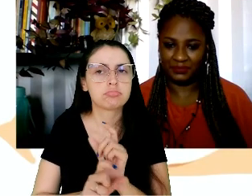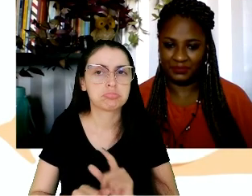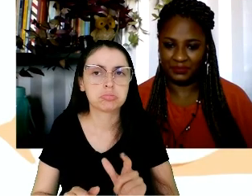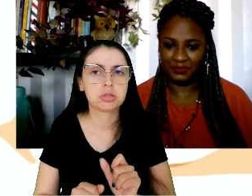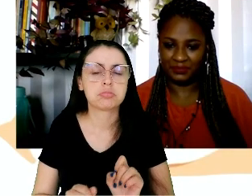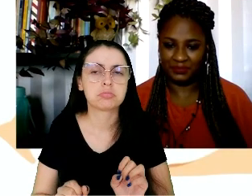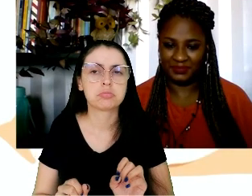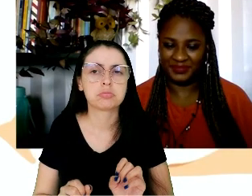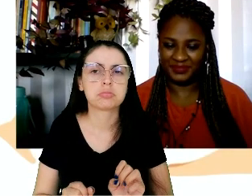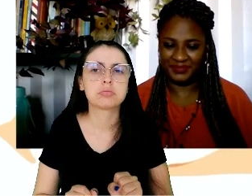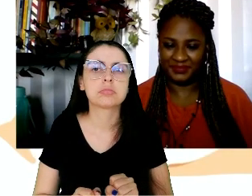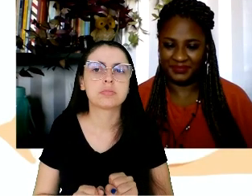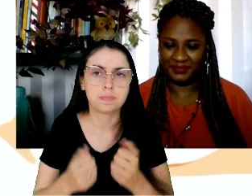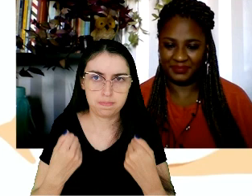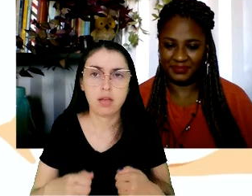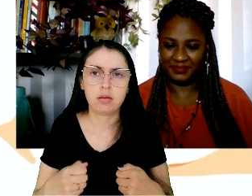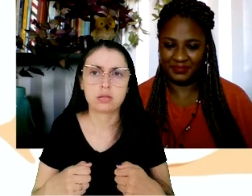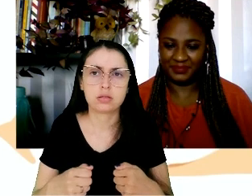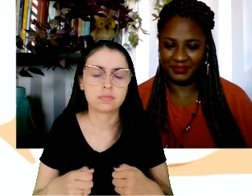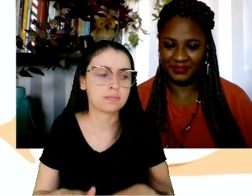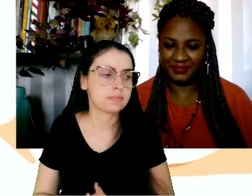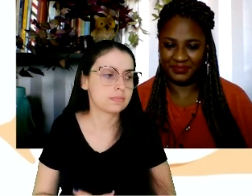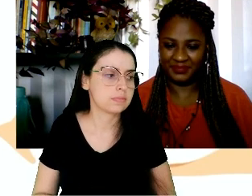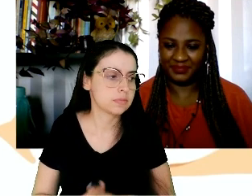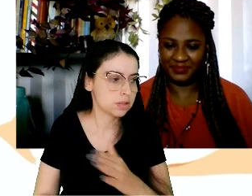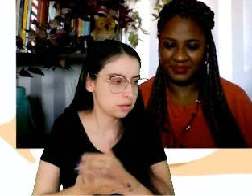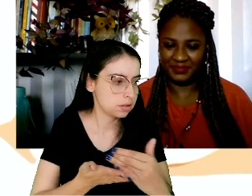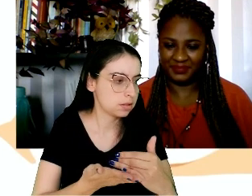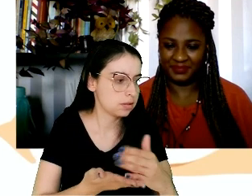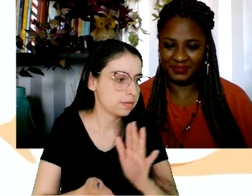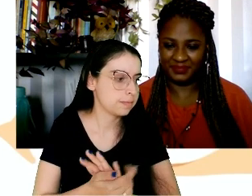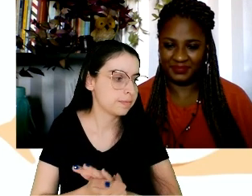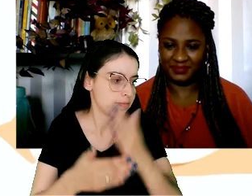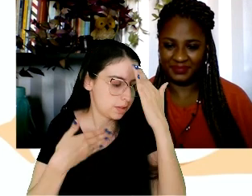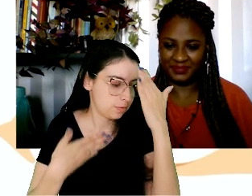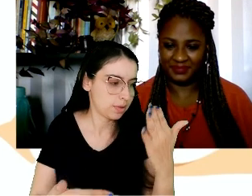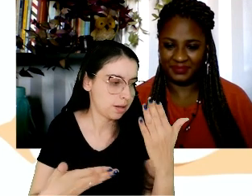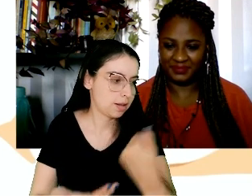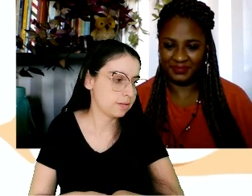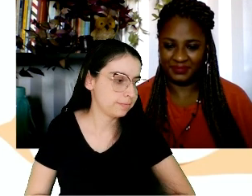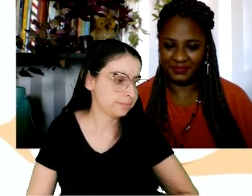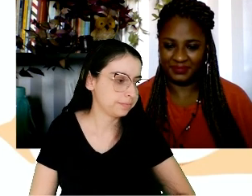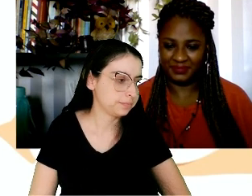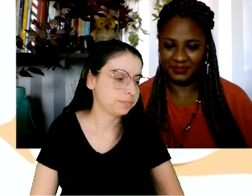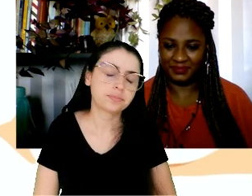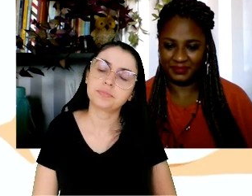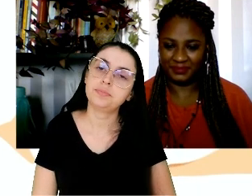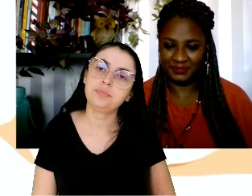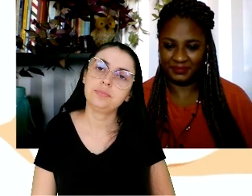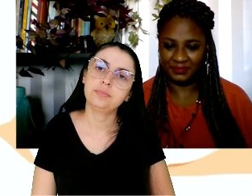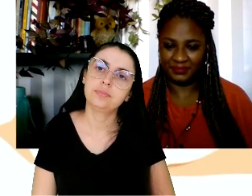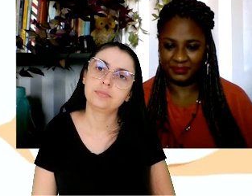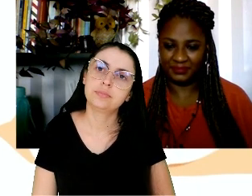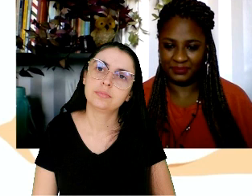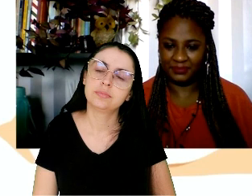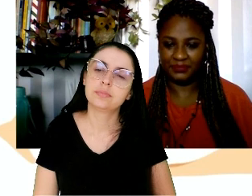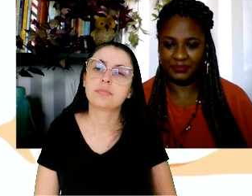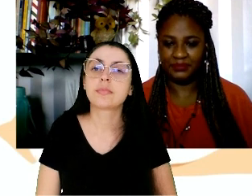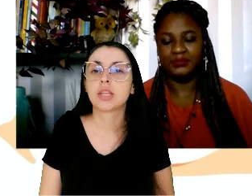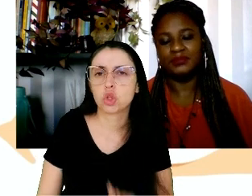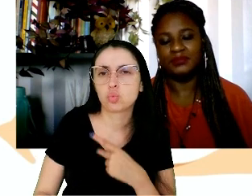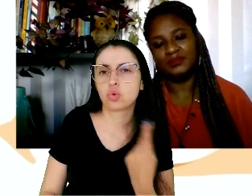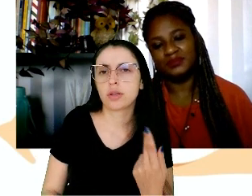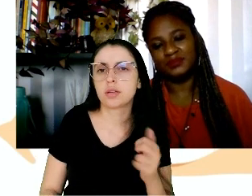Bene Francis, se puder prosseguir, obrigada. Sou Bene Francis, analista de